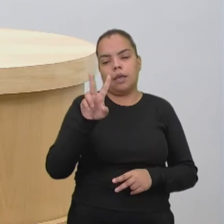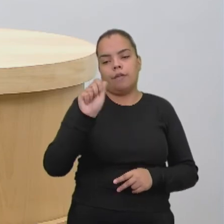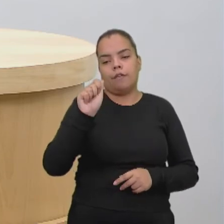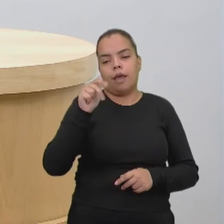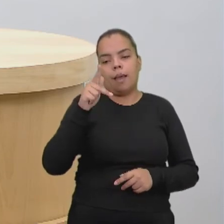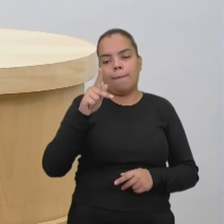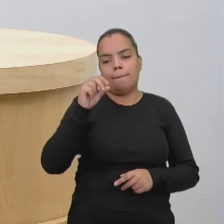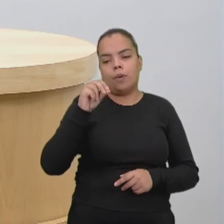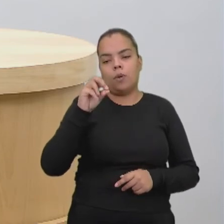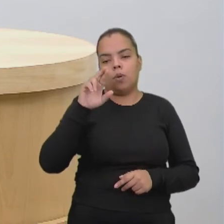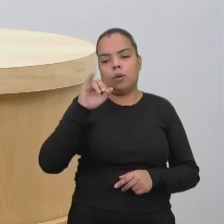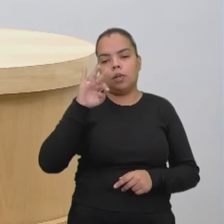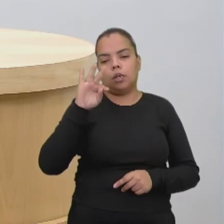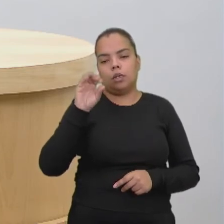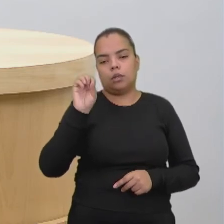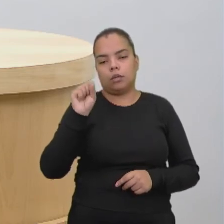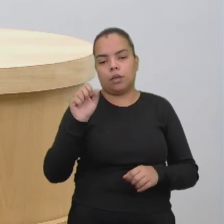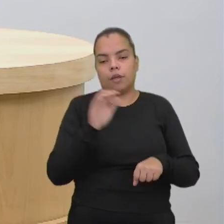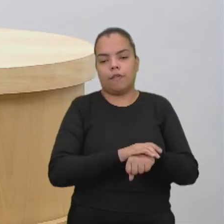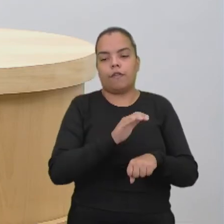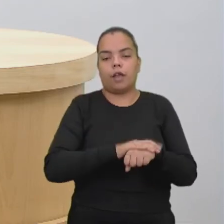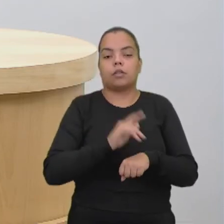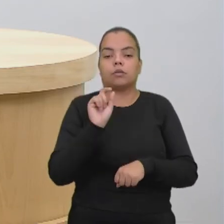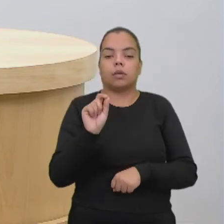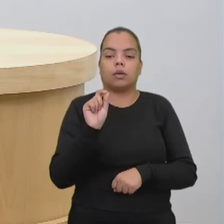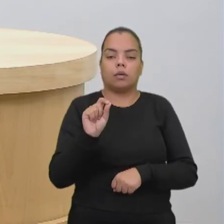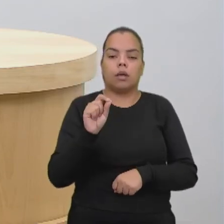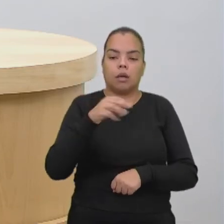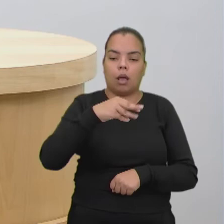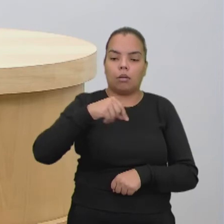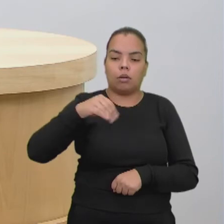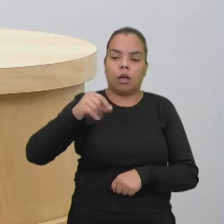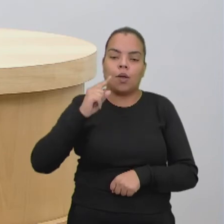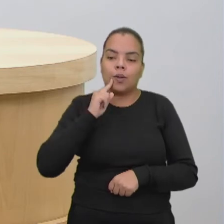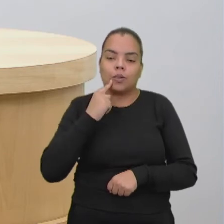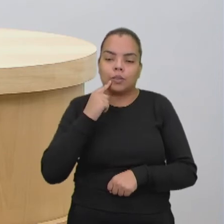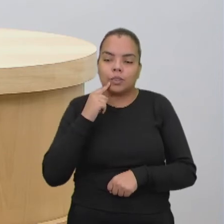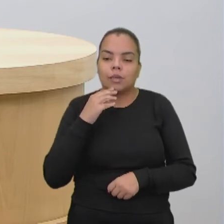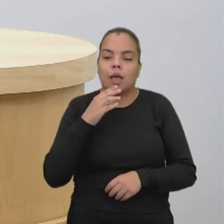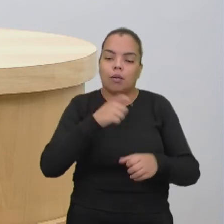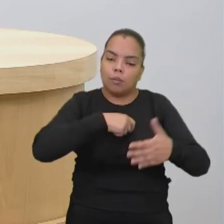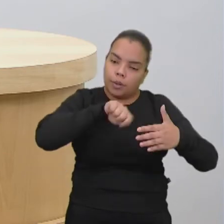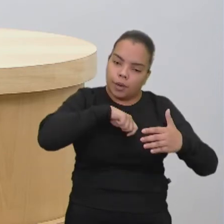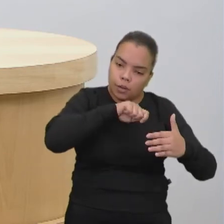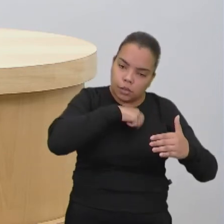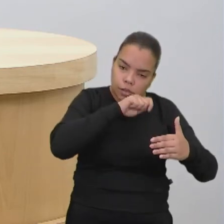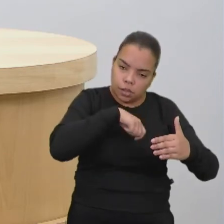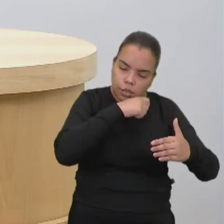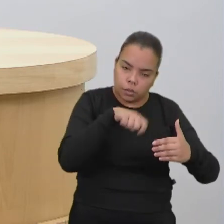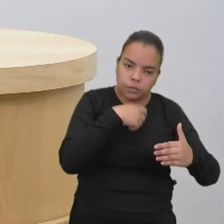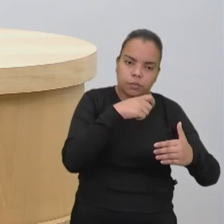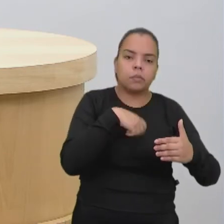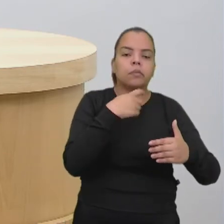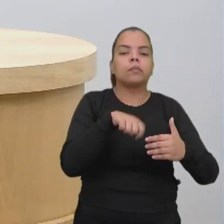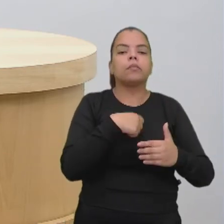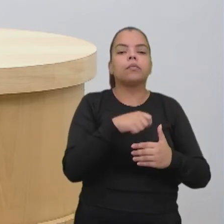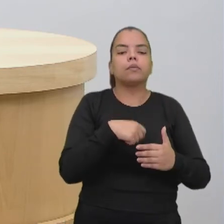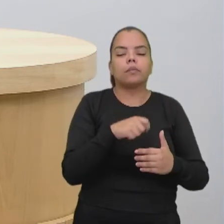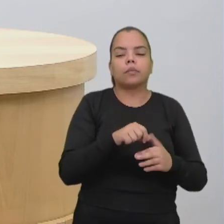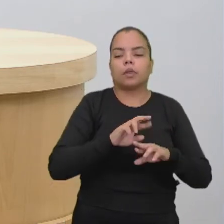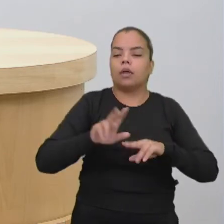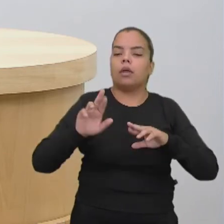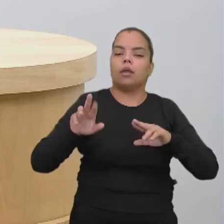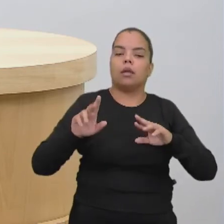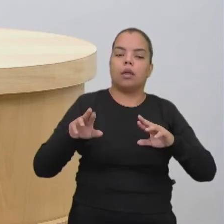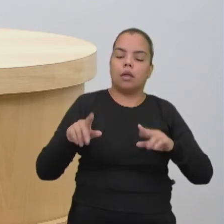para a alimentação, né, nós temos aí vários exemplos aí, né, de recursos minerais vindo aí